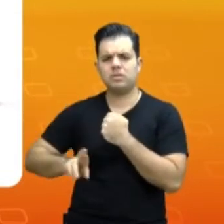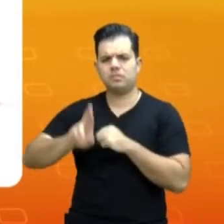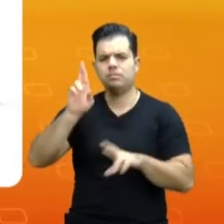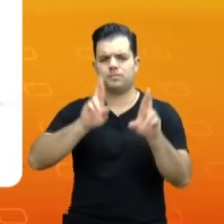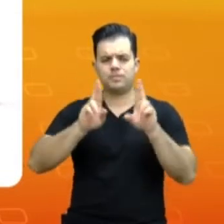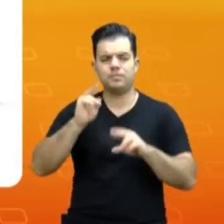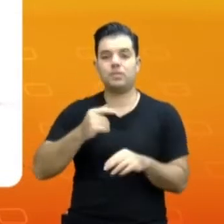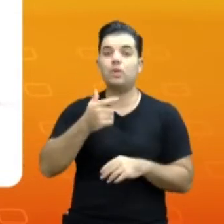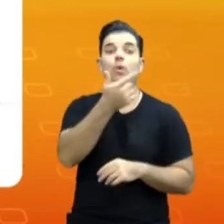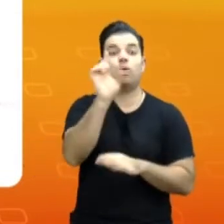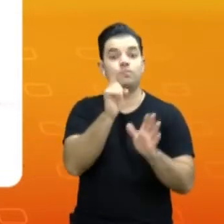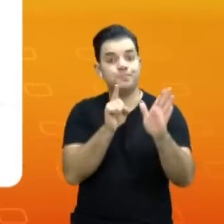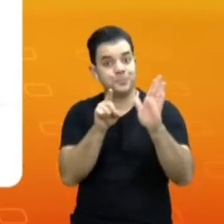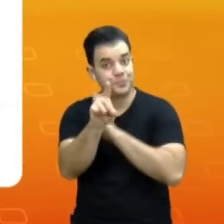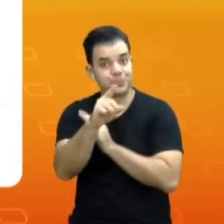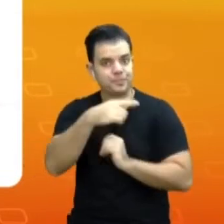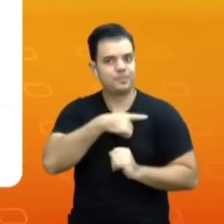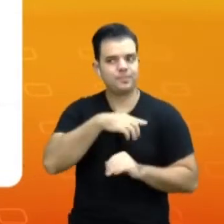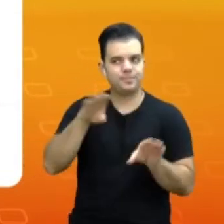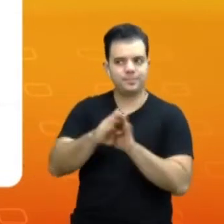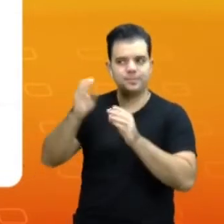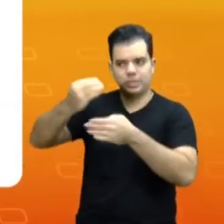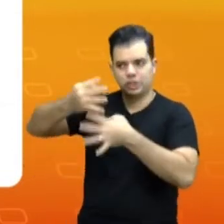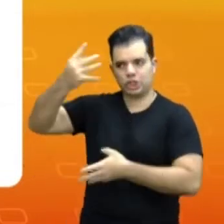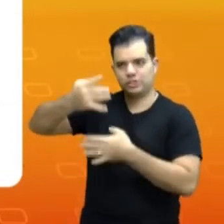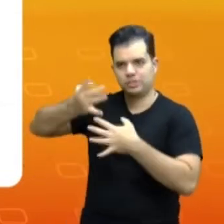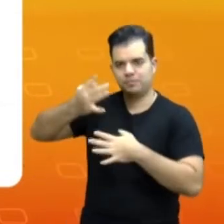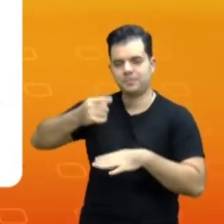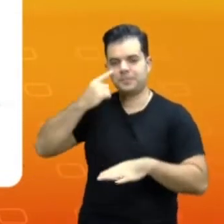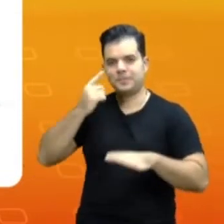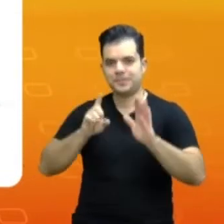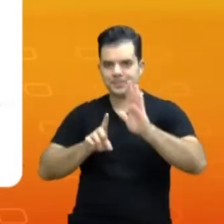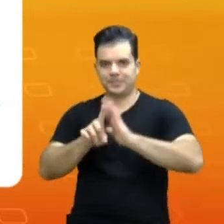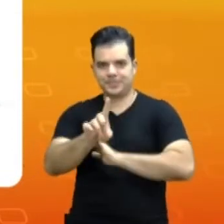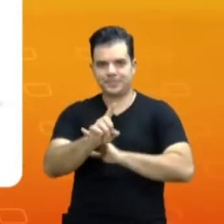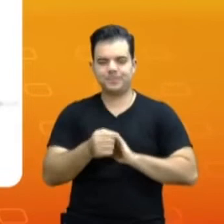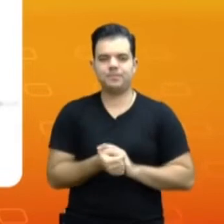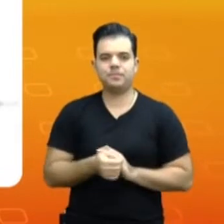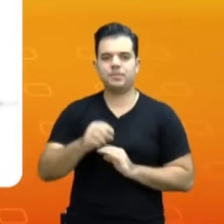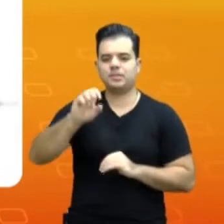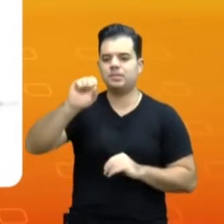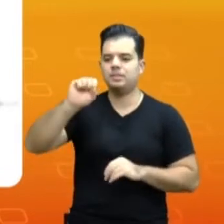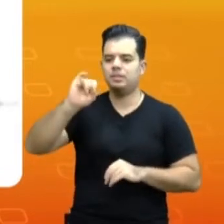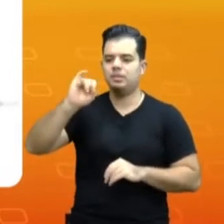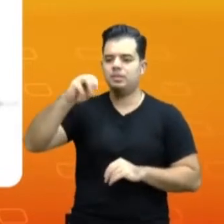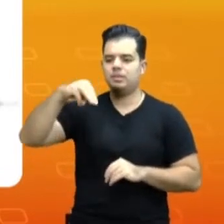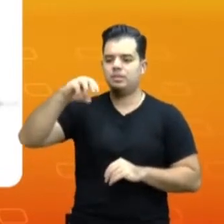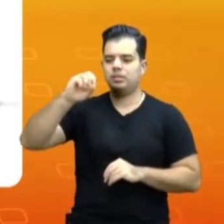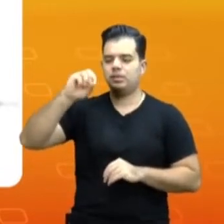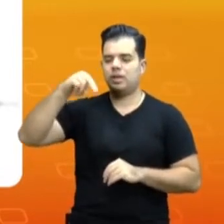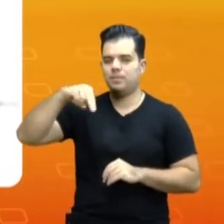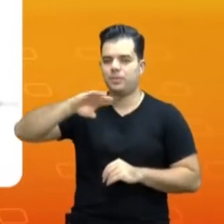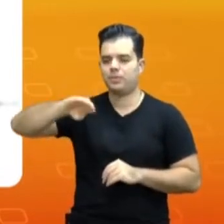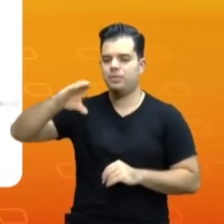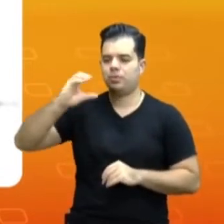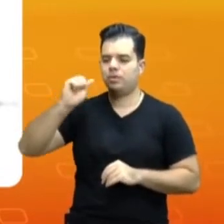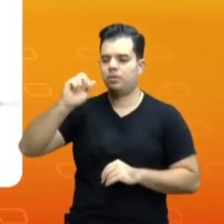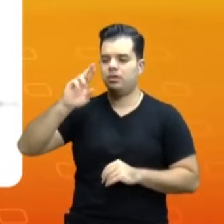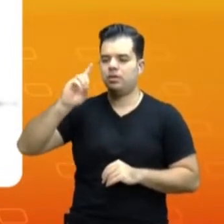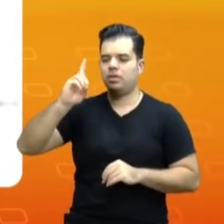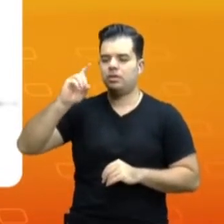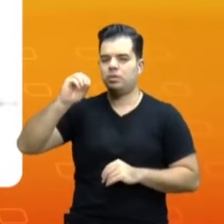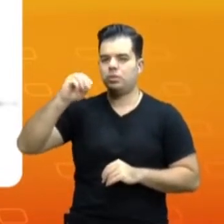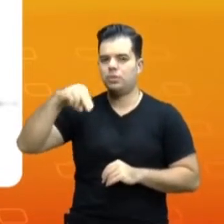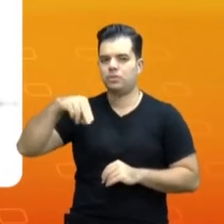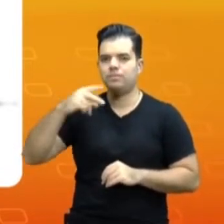Tem uma outra pergunta aqui também. Vamos lá. Do Simon Cardoso Pita. Com relação ao